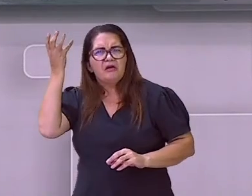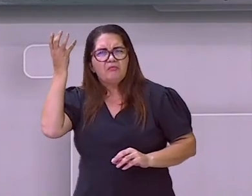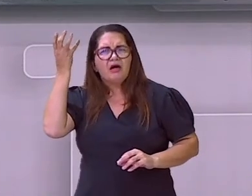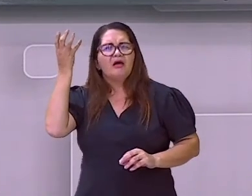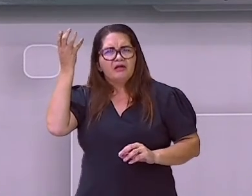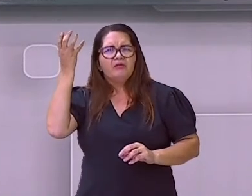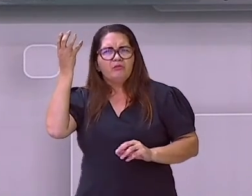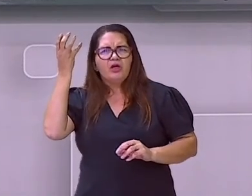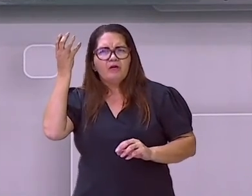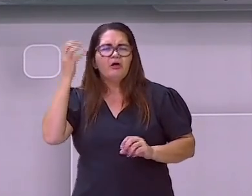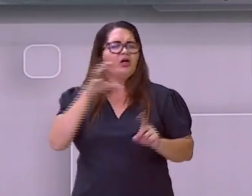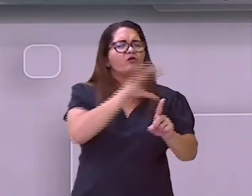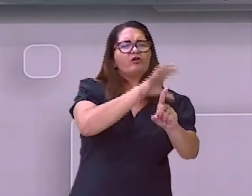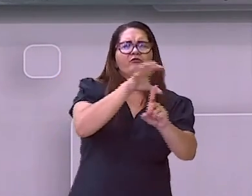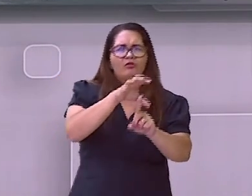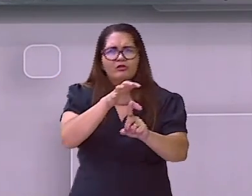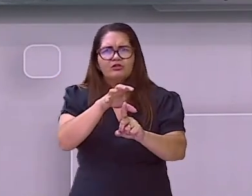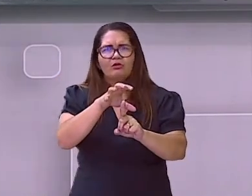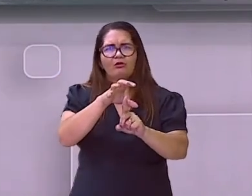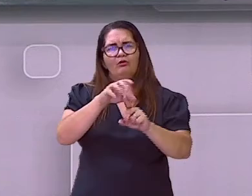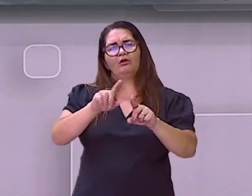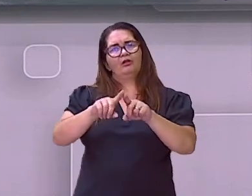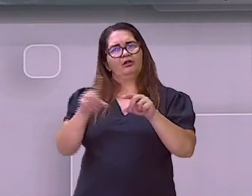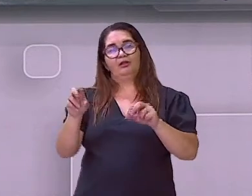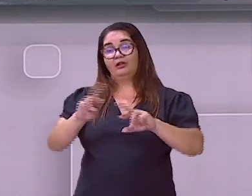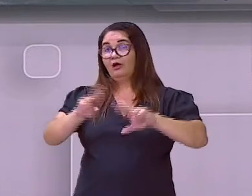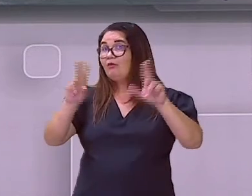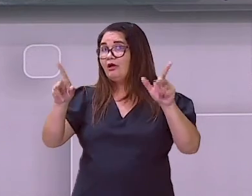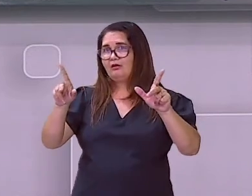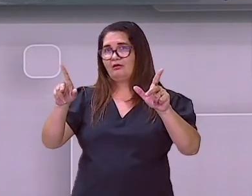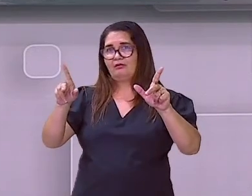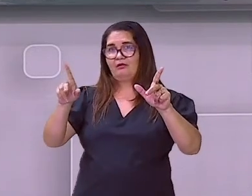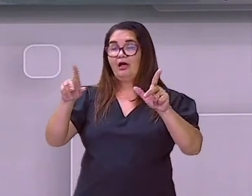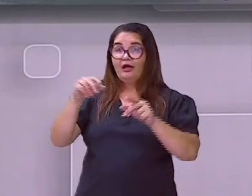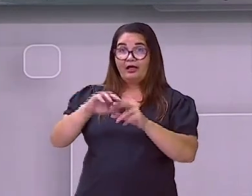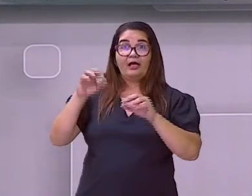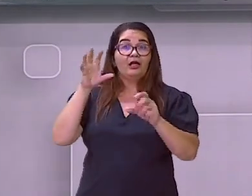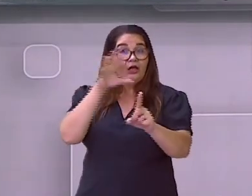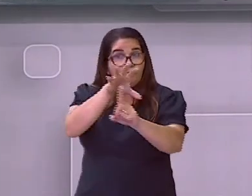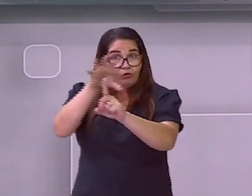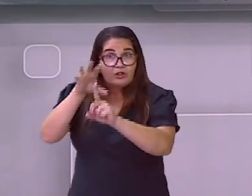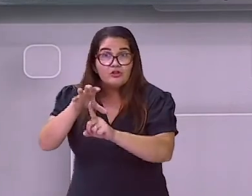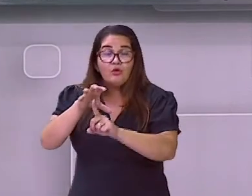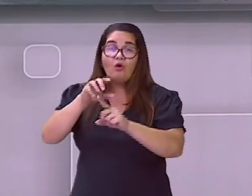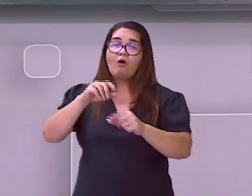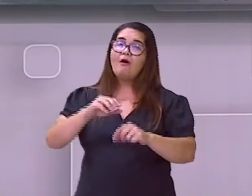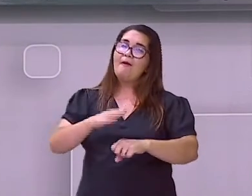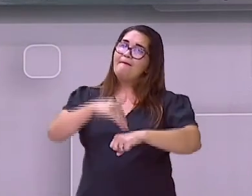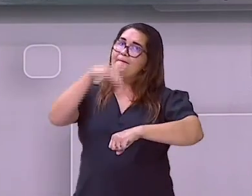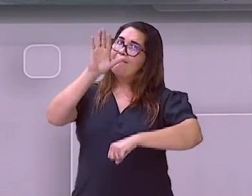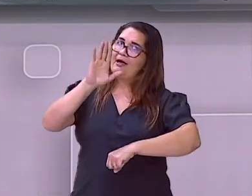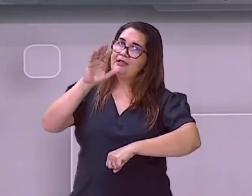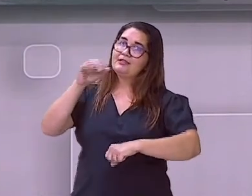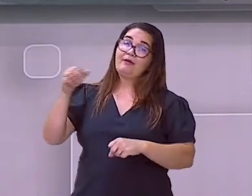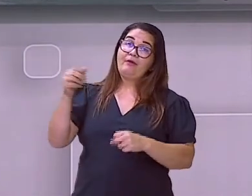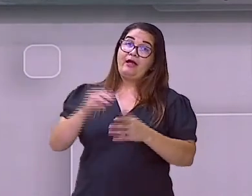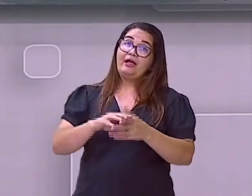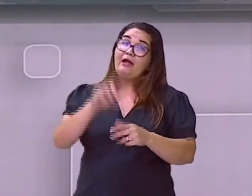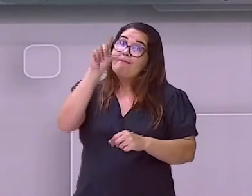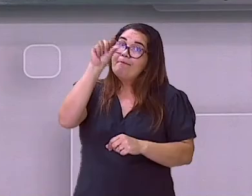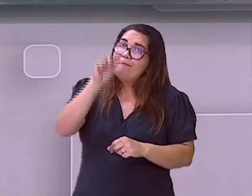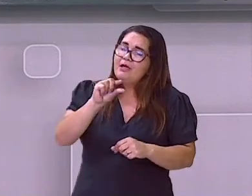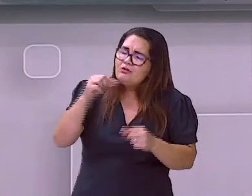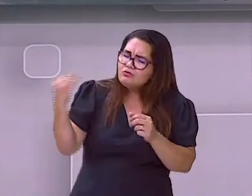clima tropical, tropical semiárido. Nós já estudamos sobre esses climas, mas